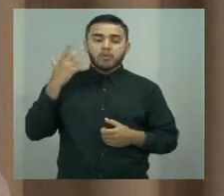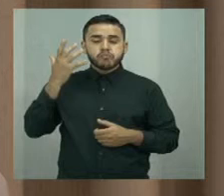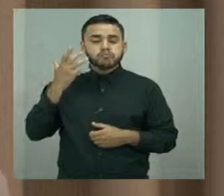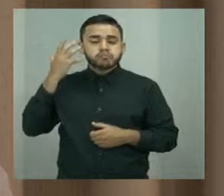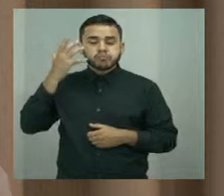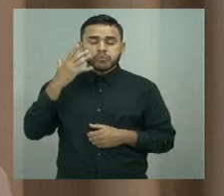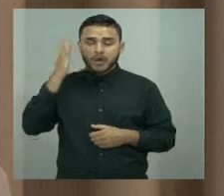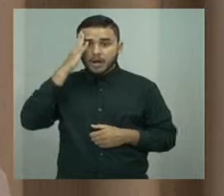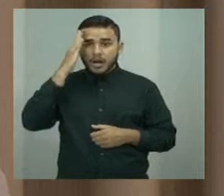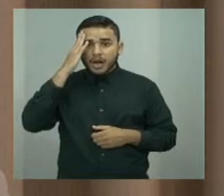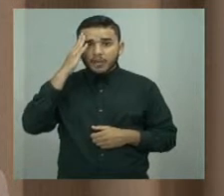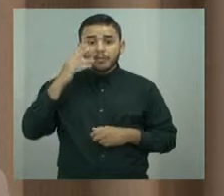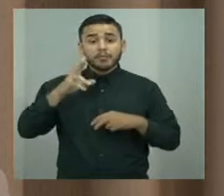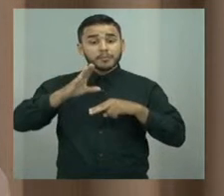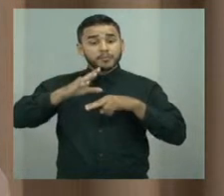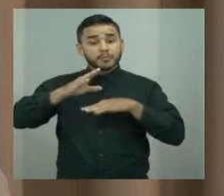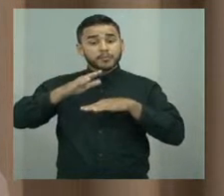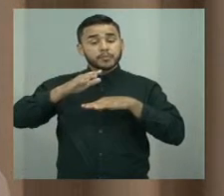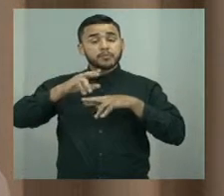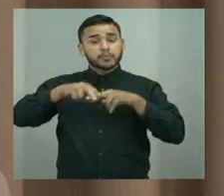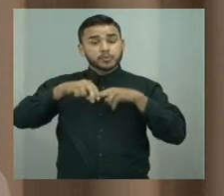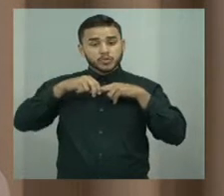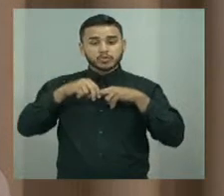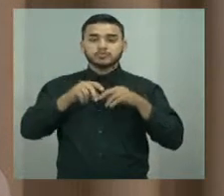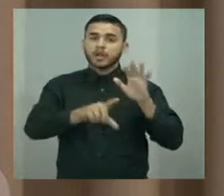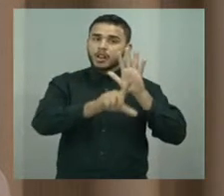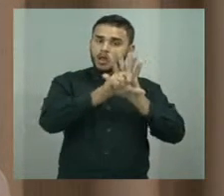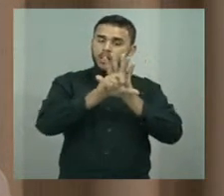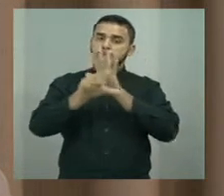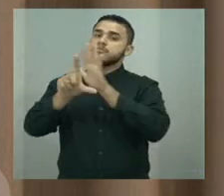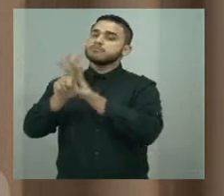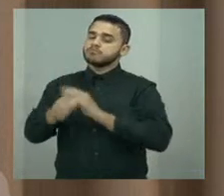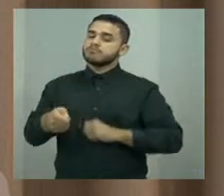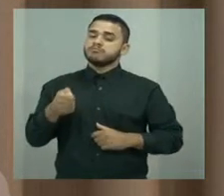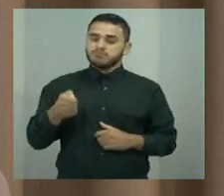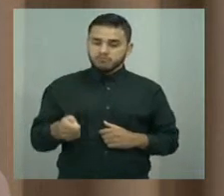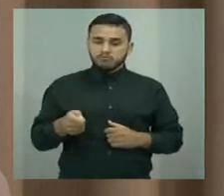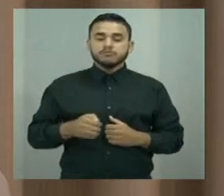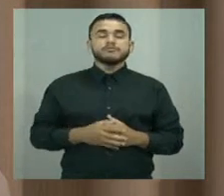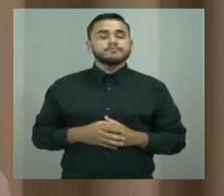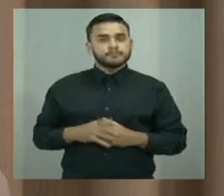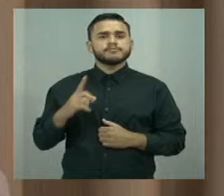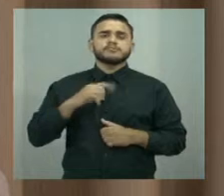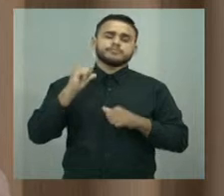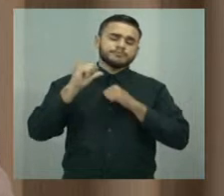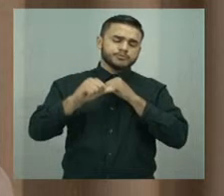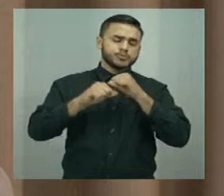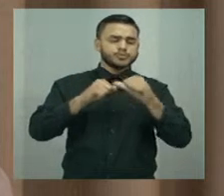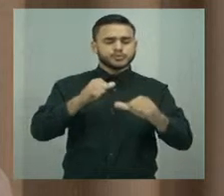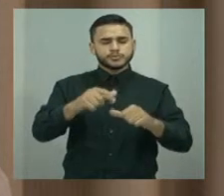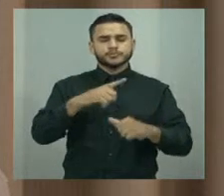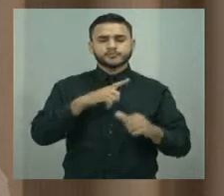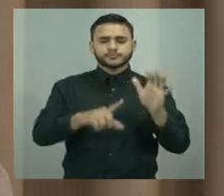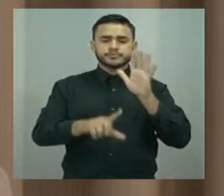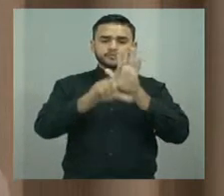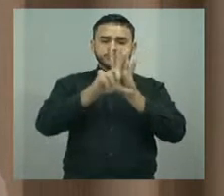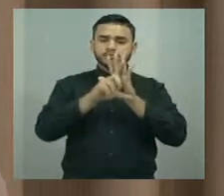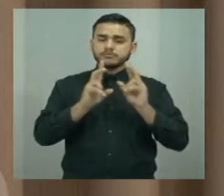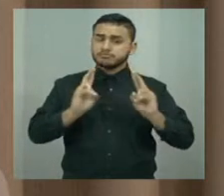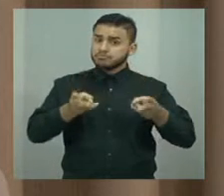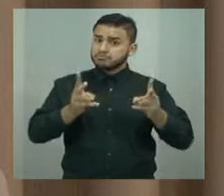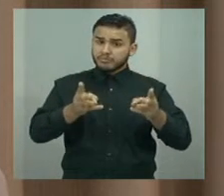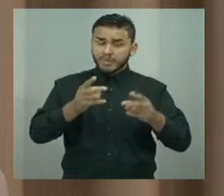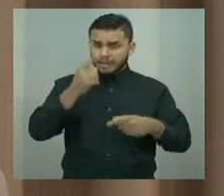essa diferença. As 2 leis são bem rigorosas, né? Apesar das modificações feitas na Lei de Silêncio, ela continua